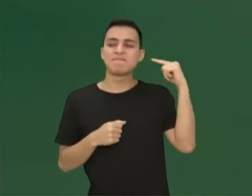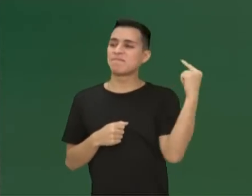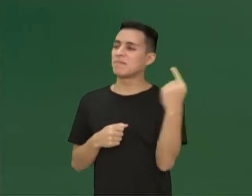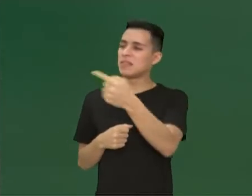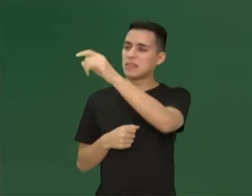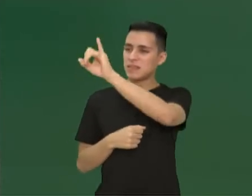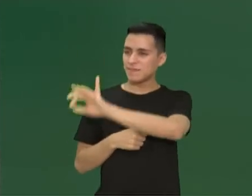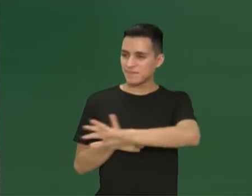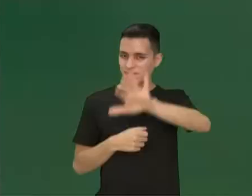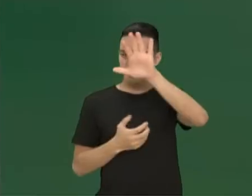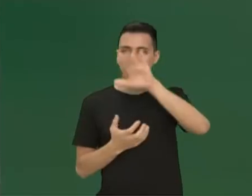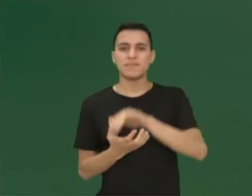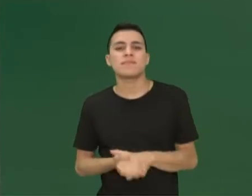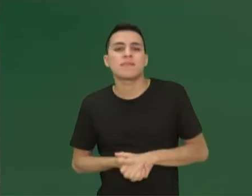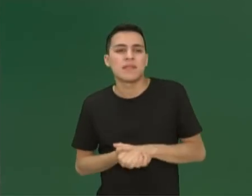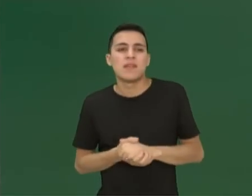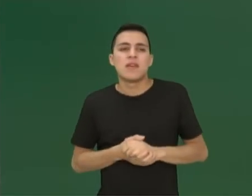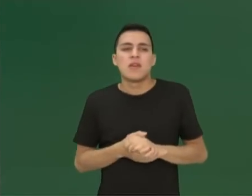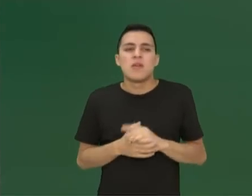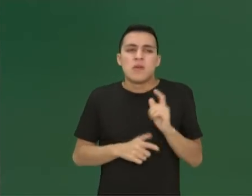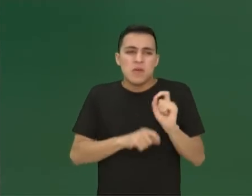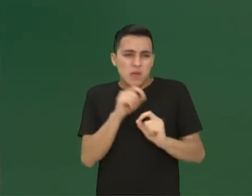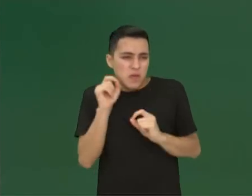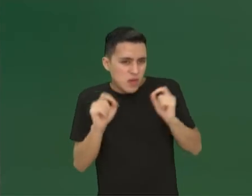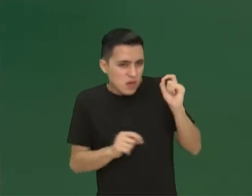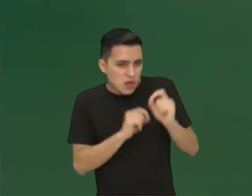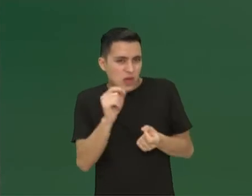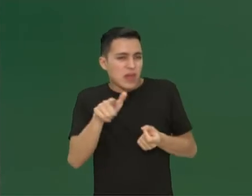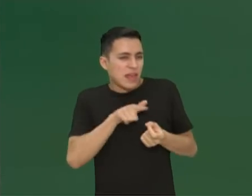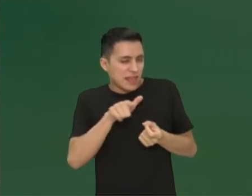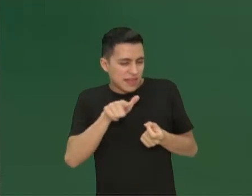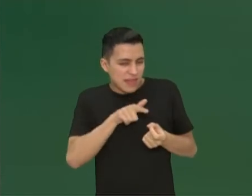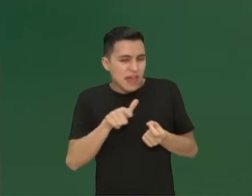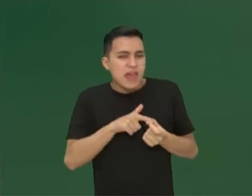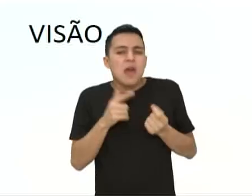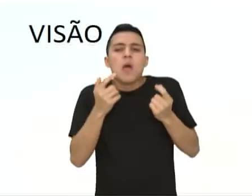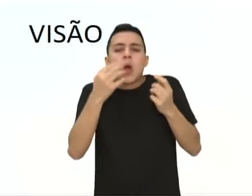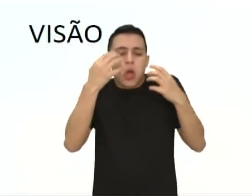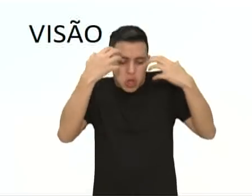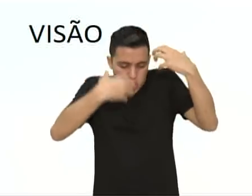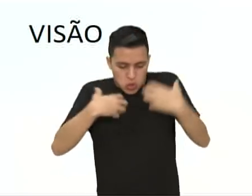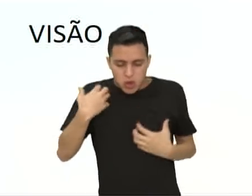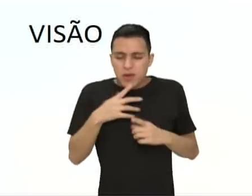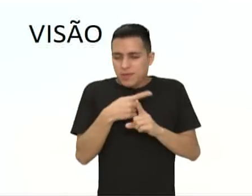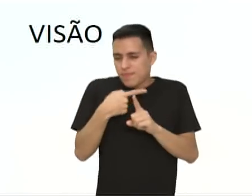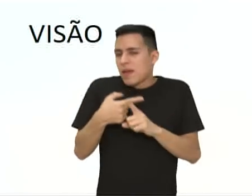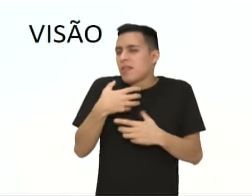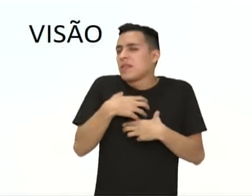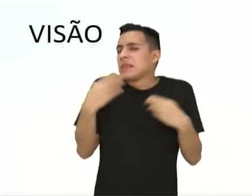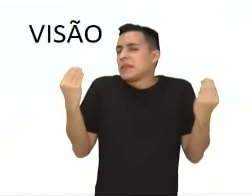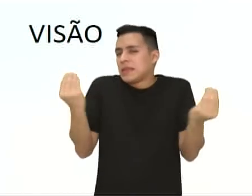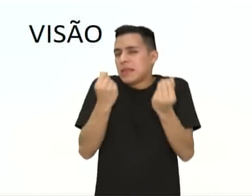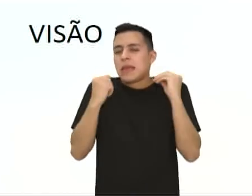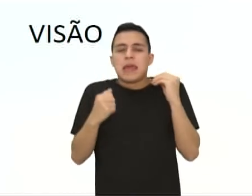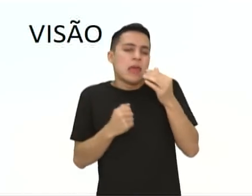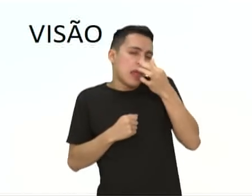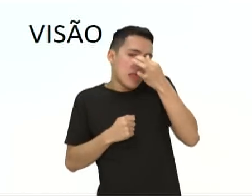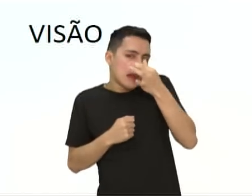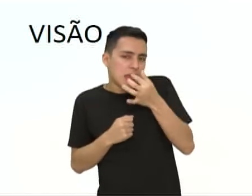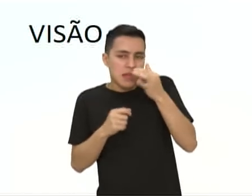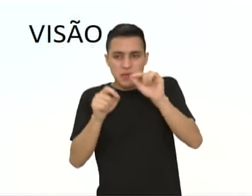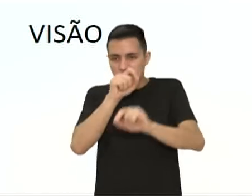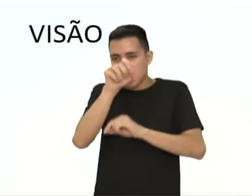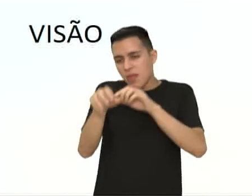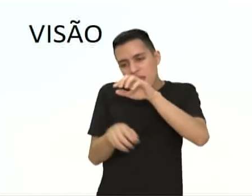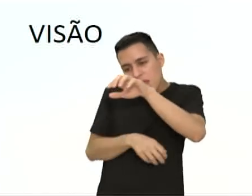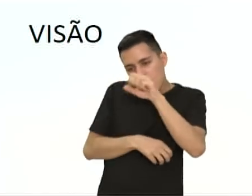para vocês. Eu trago o órgão e o sentido que ele trabalha. O nariz trabalha com o olfato. Então,